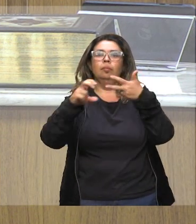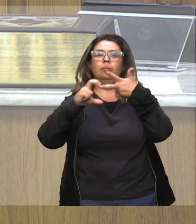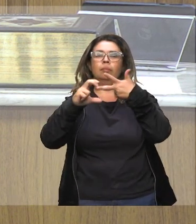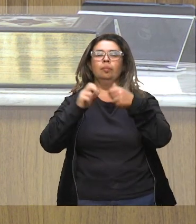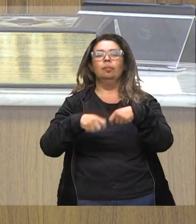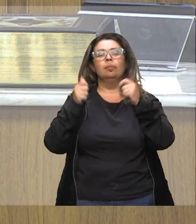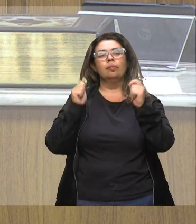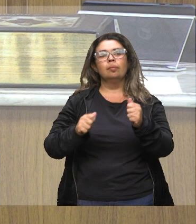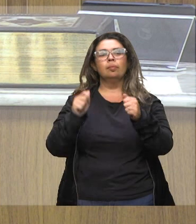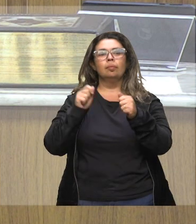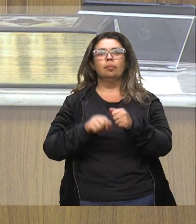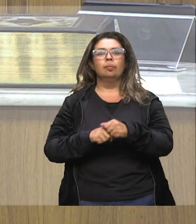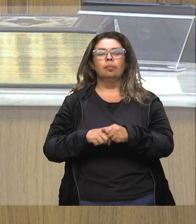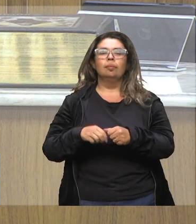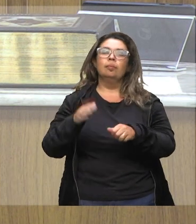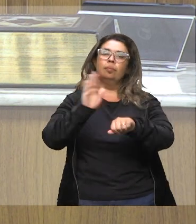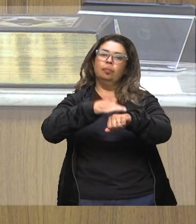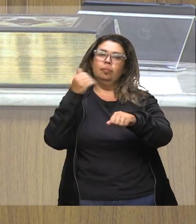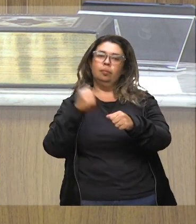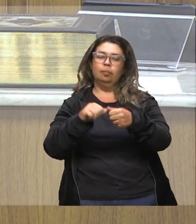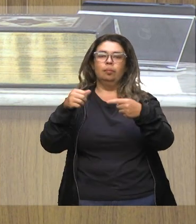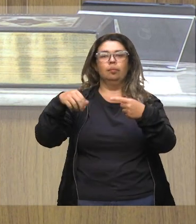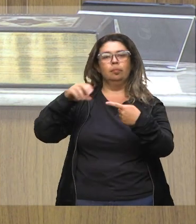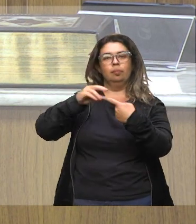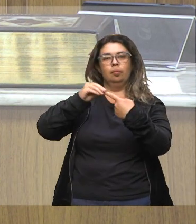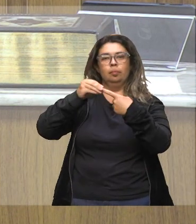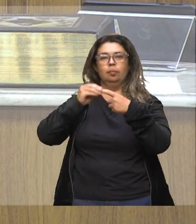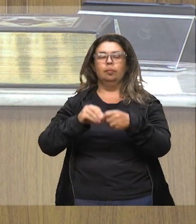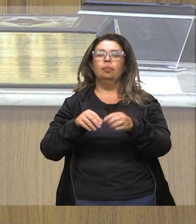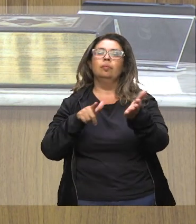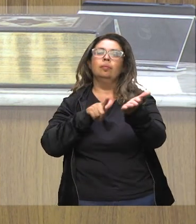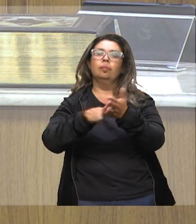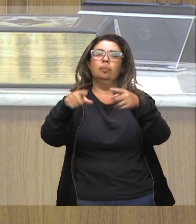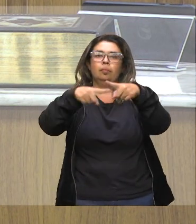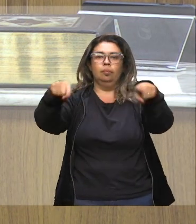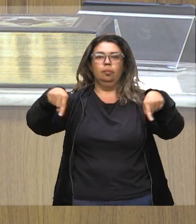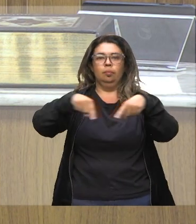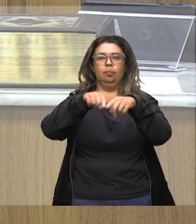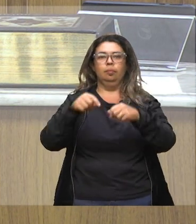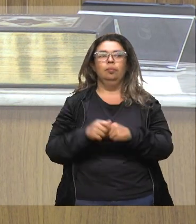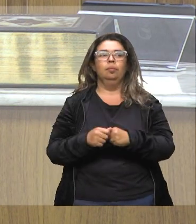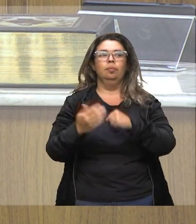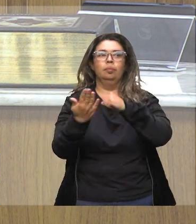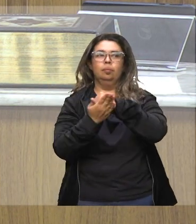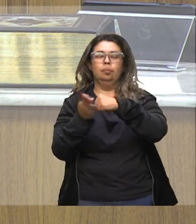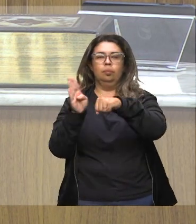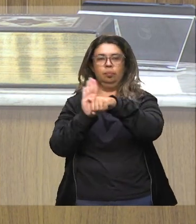a possibilidade de notificação de proprietário para proceder com a limpeza em terrenos localizados no Jardim Valência.